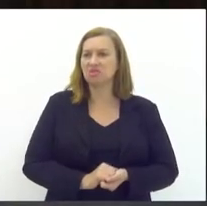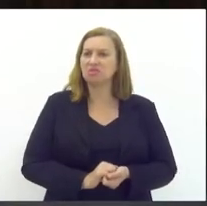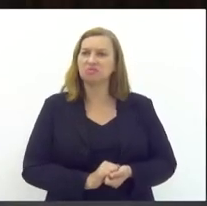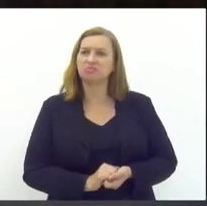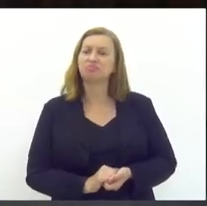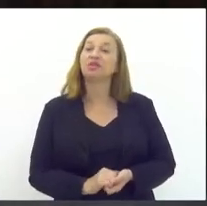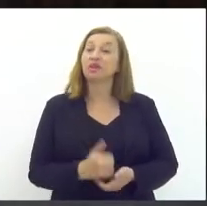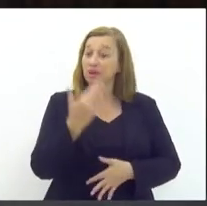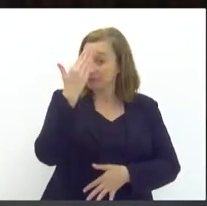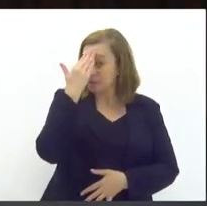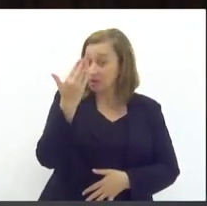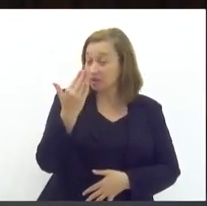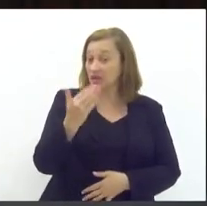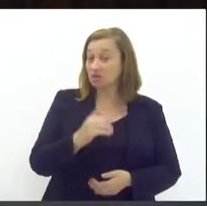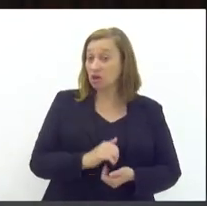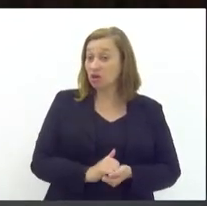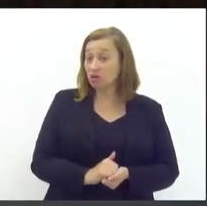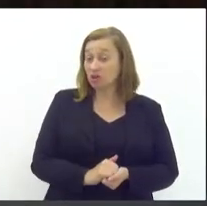professor